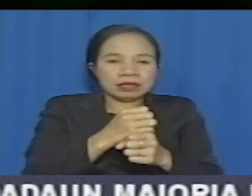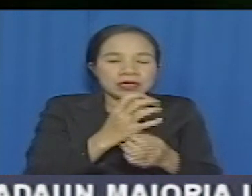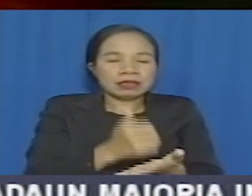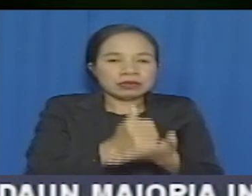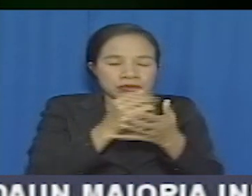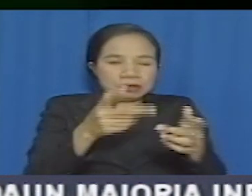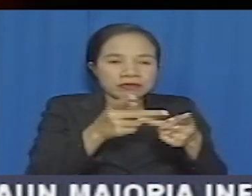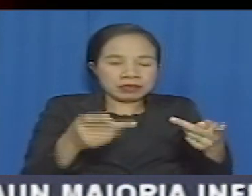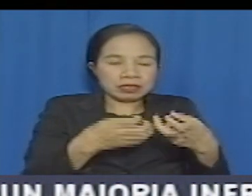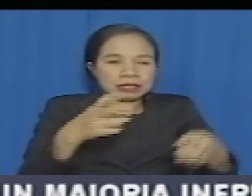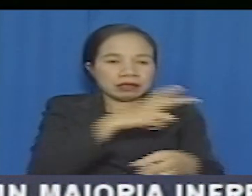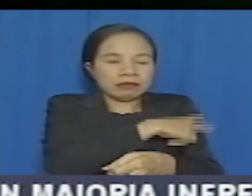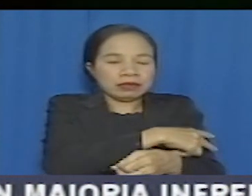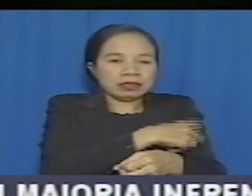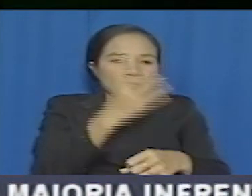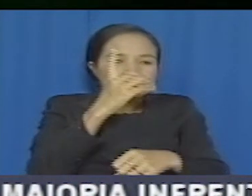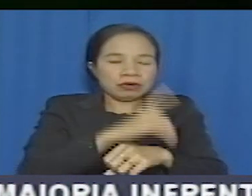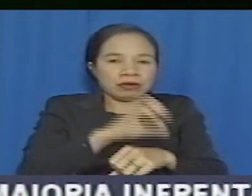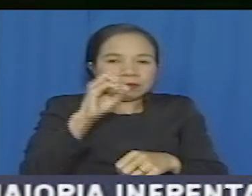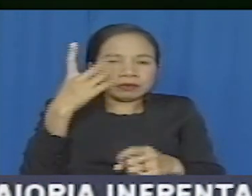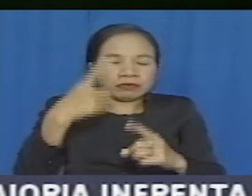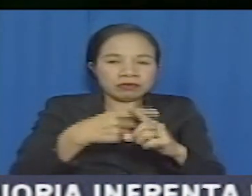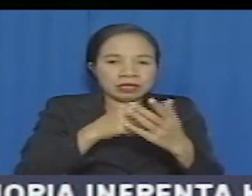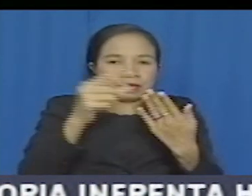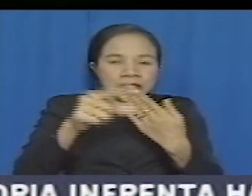e isolamento Veracruz e a loron sono resin hat